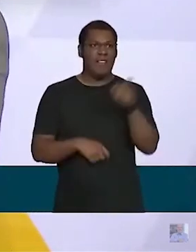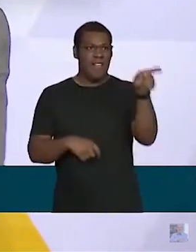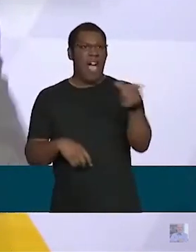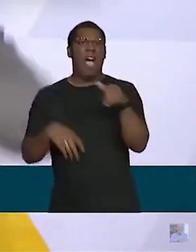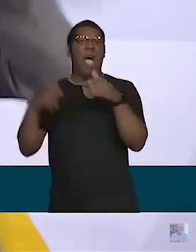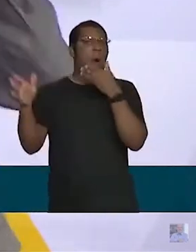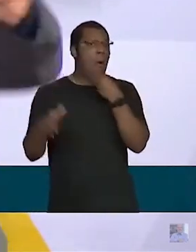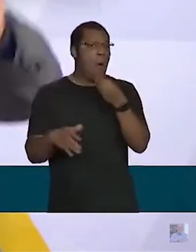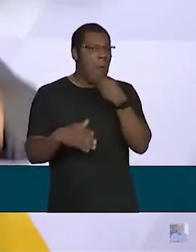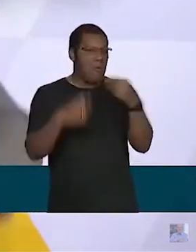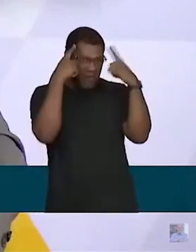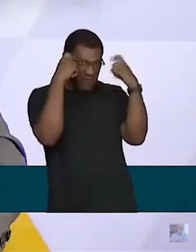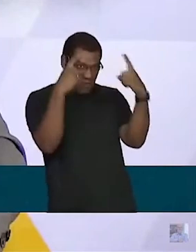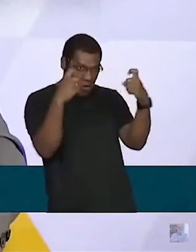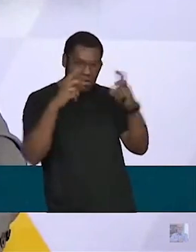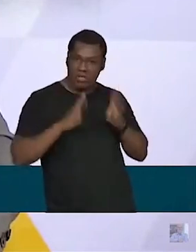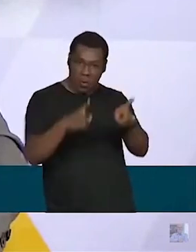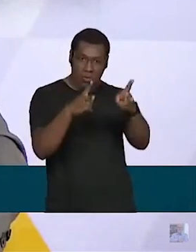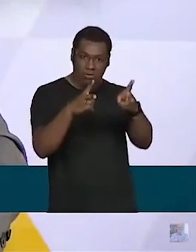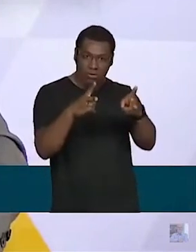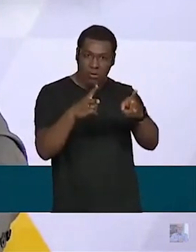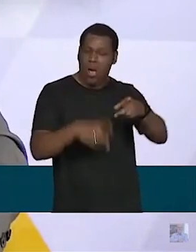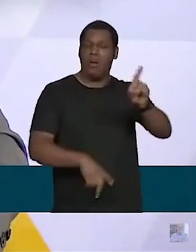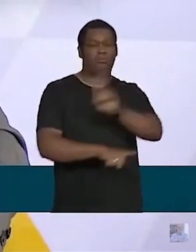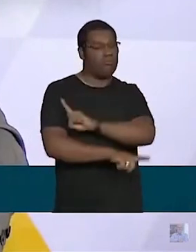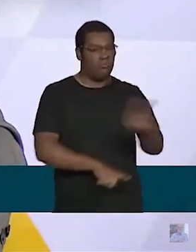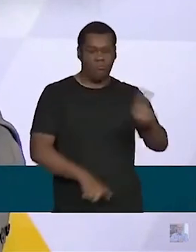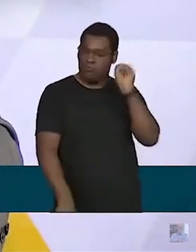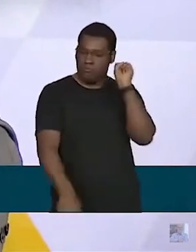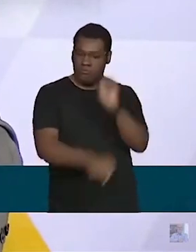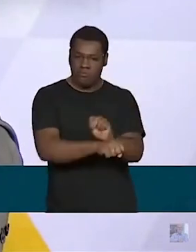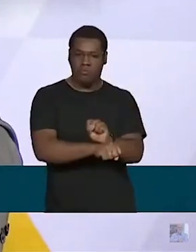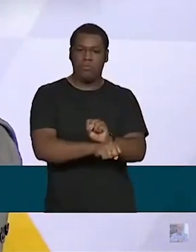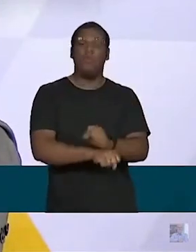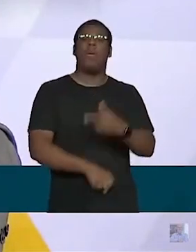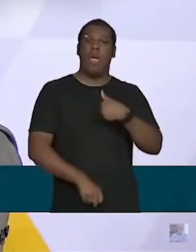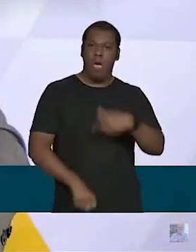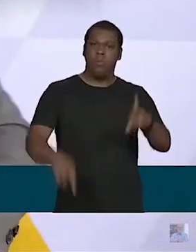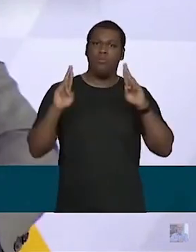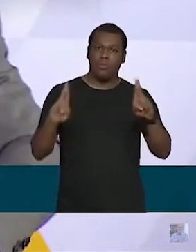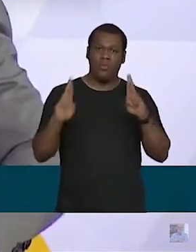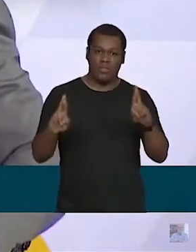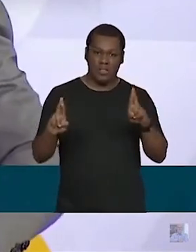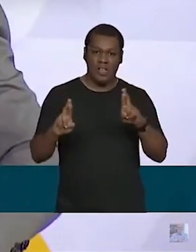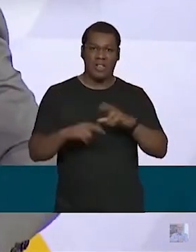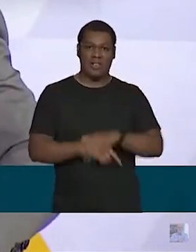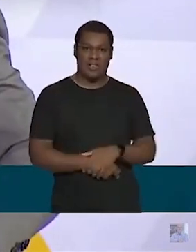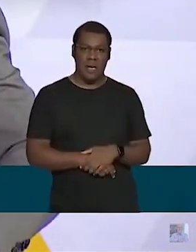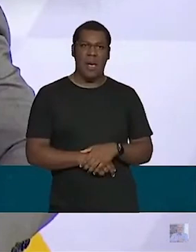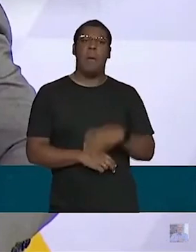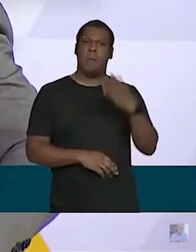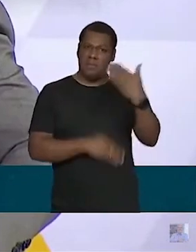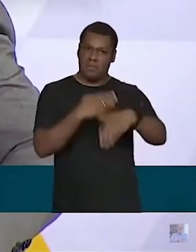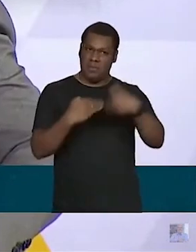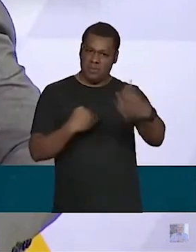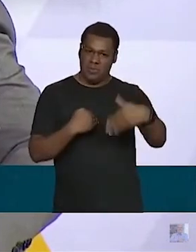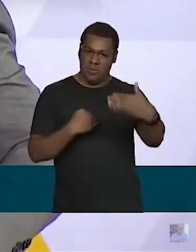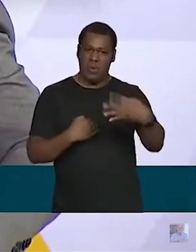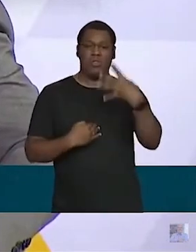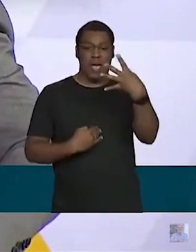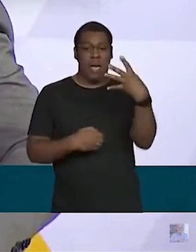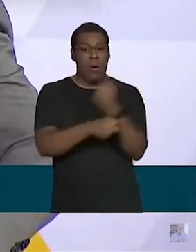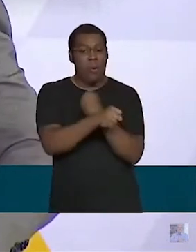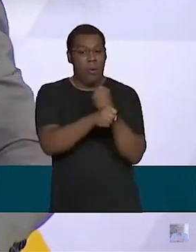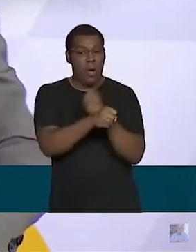que bateu nela uma vez, que vai querer bater a segunda vez. Eu espero que, ao terminar esse mandato, a gente